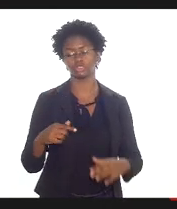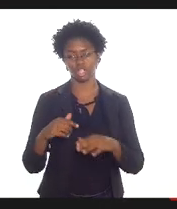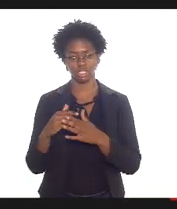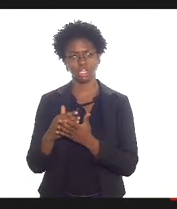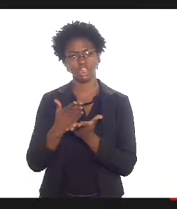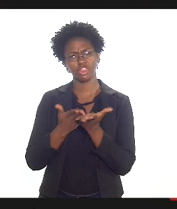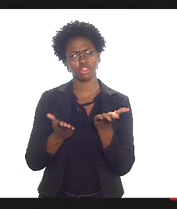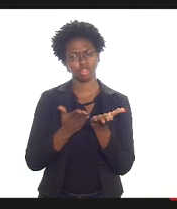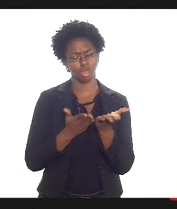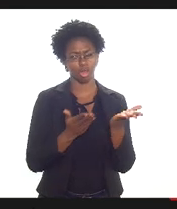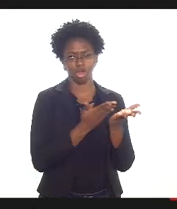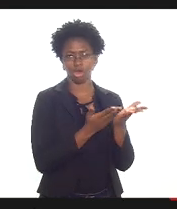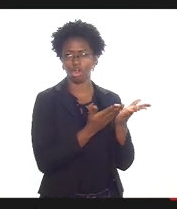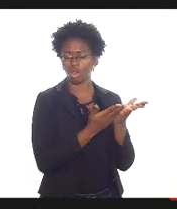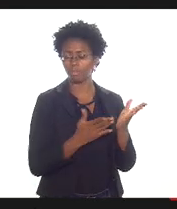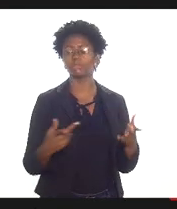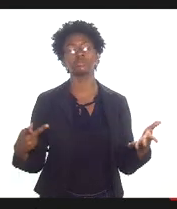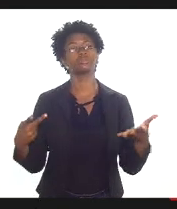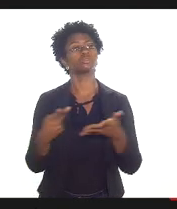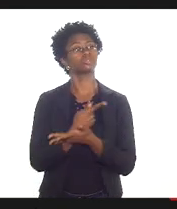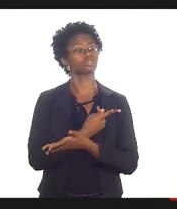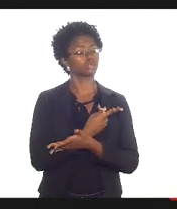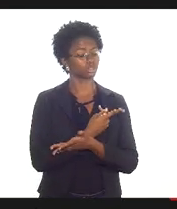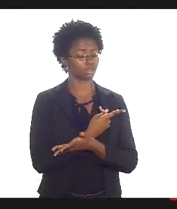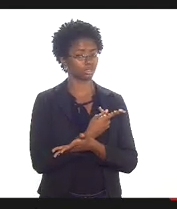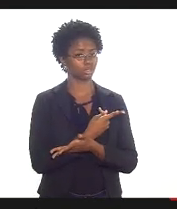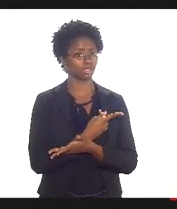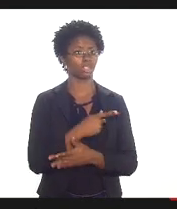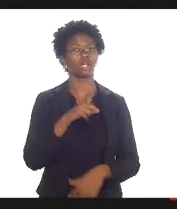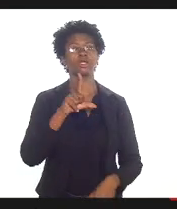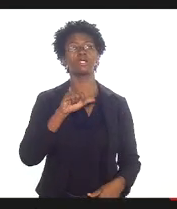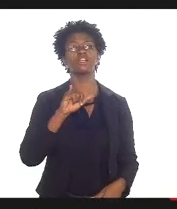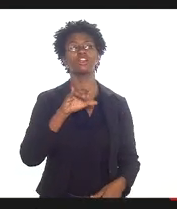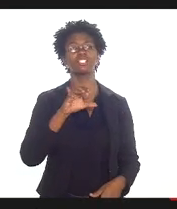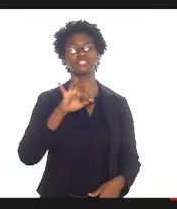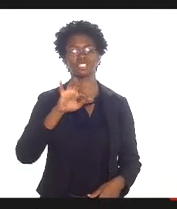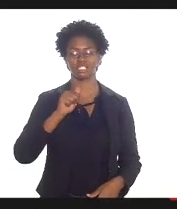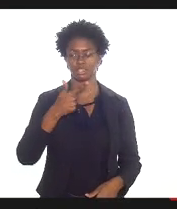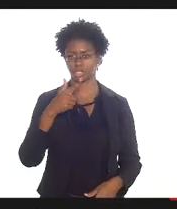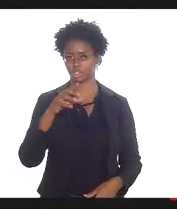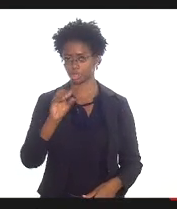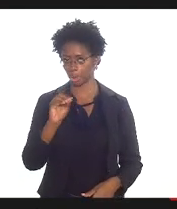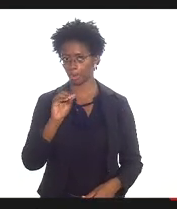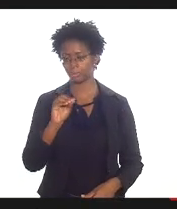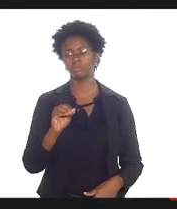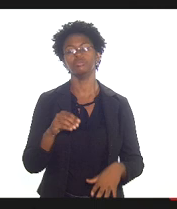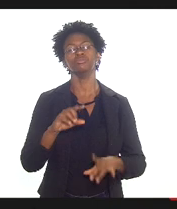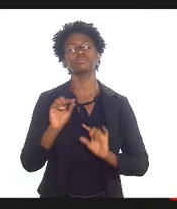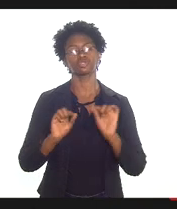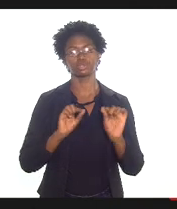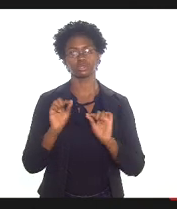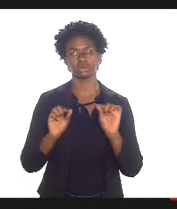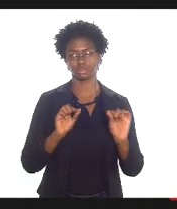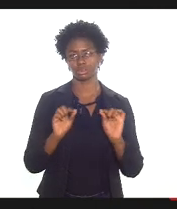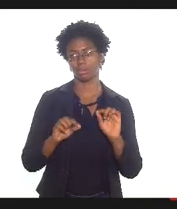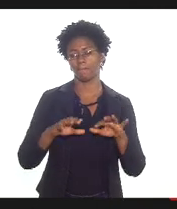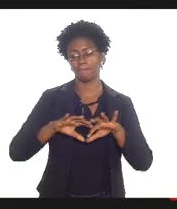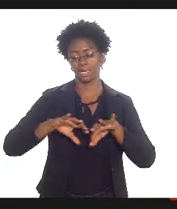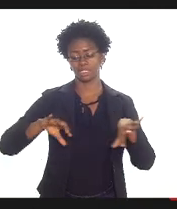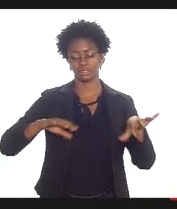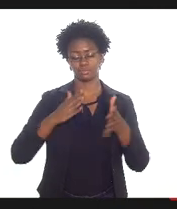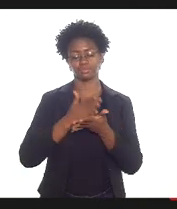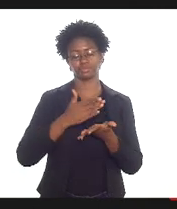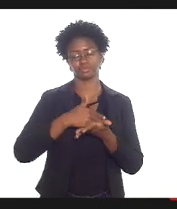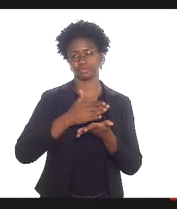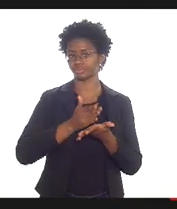onerosa vai acontecer sobre, é uma licitação que vai acontecer sobre o regime de partilha de produção,